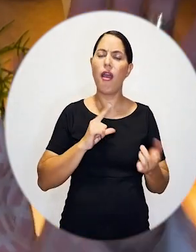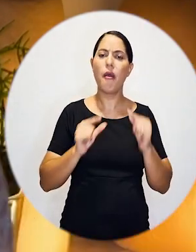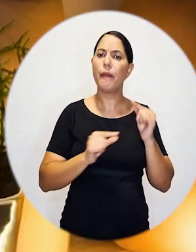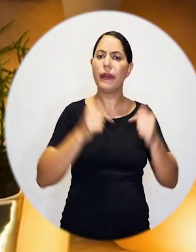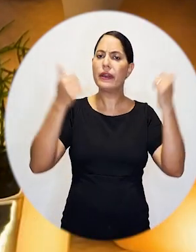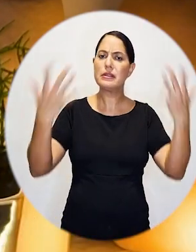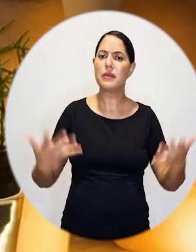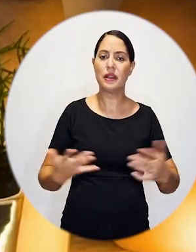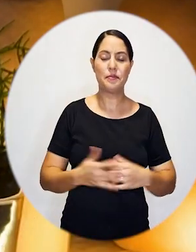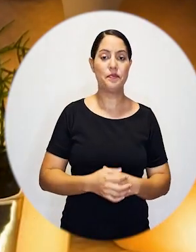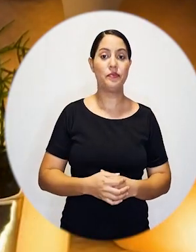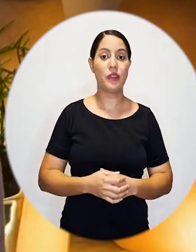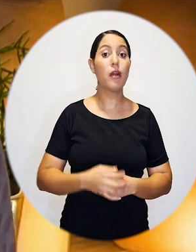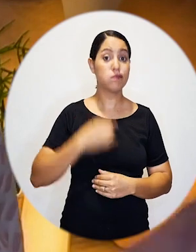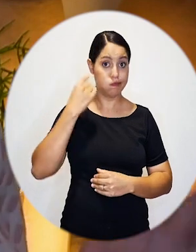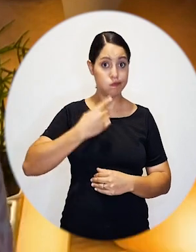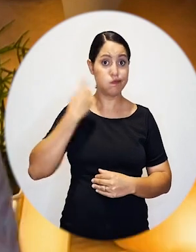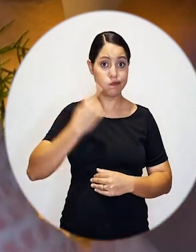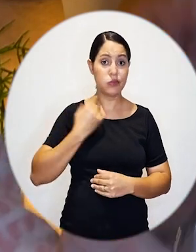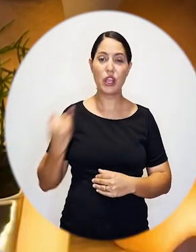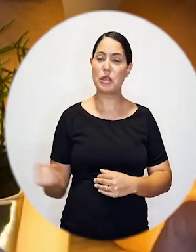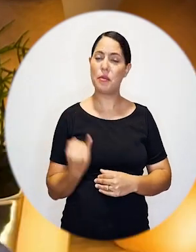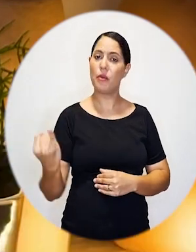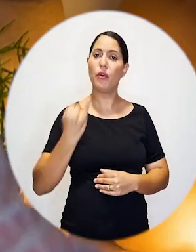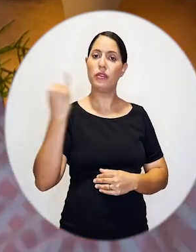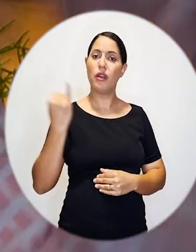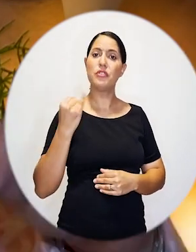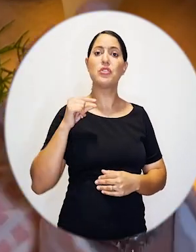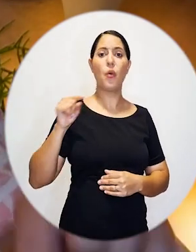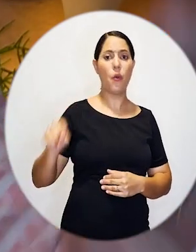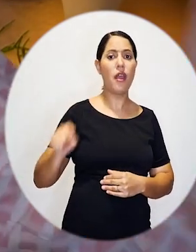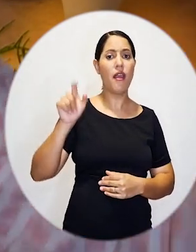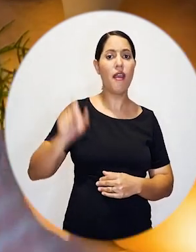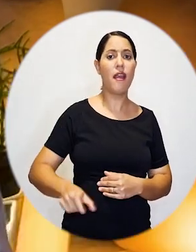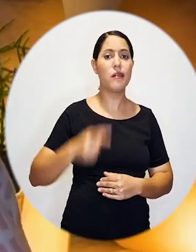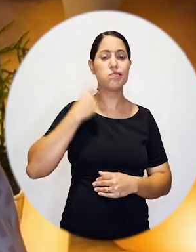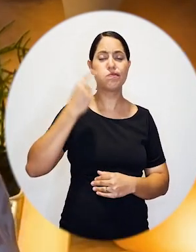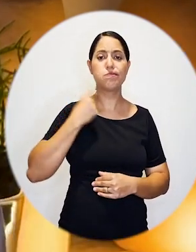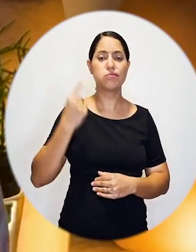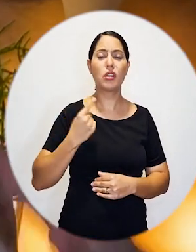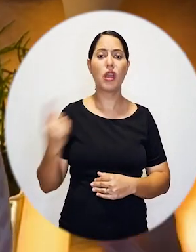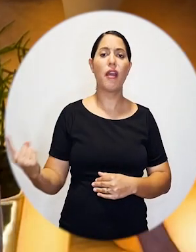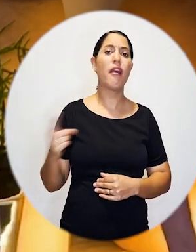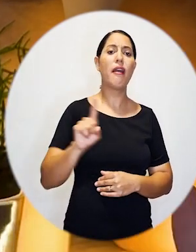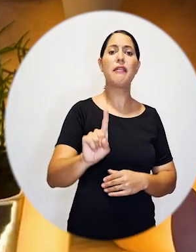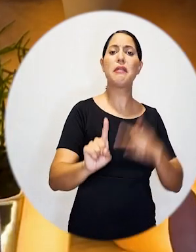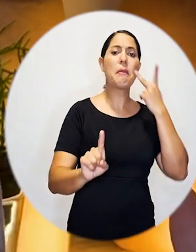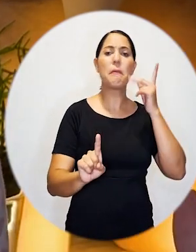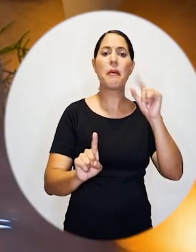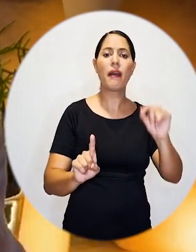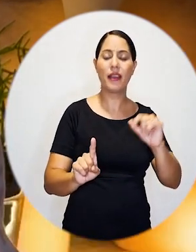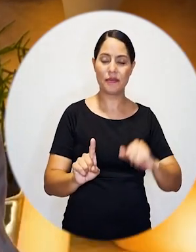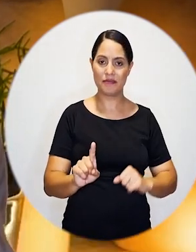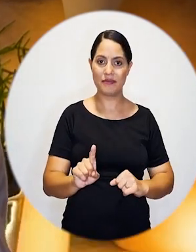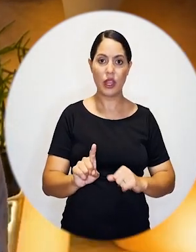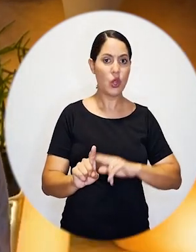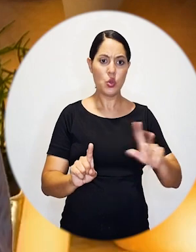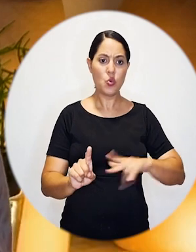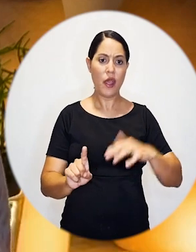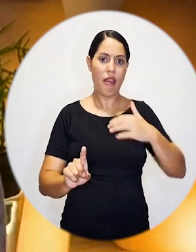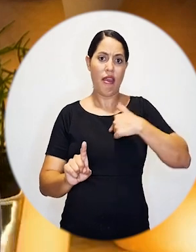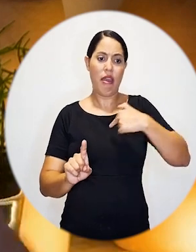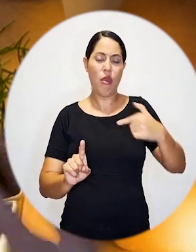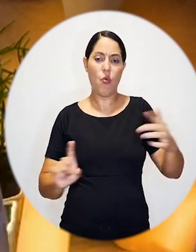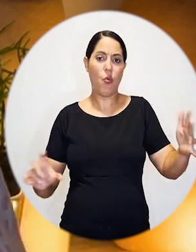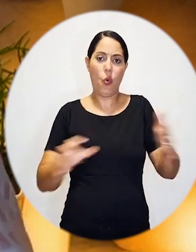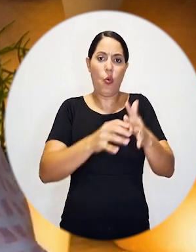como essencial à justiça e eu quero que esse advogado e essa advogada entrem no tribunal para quê? Eu não fiz concurso para